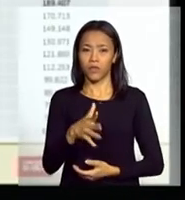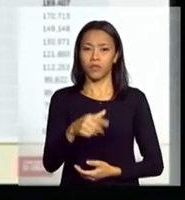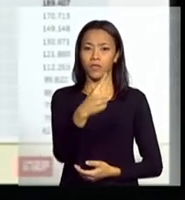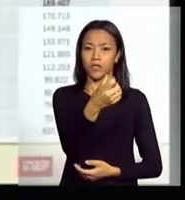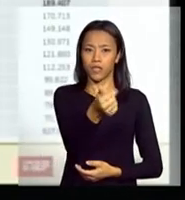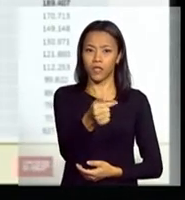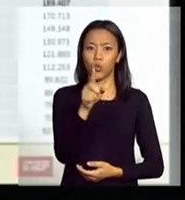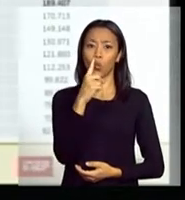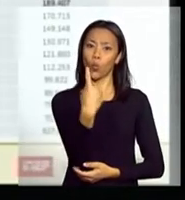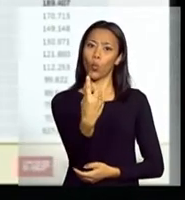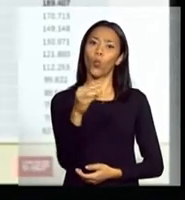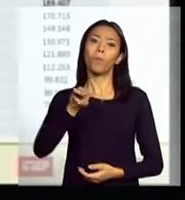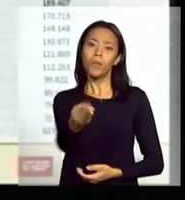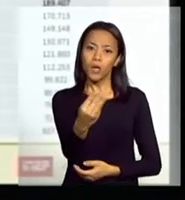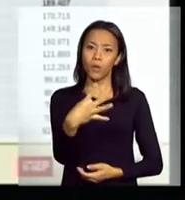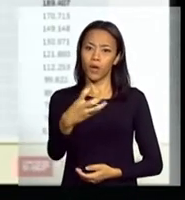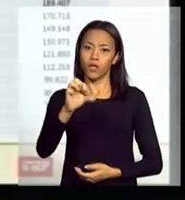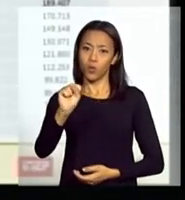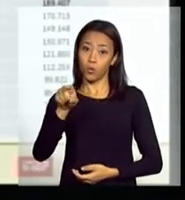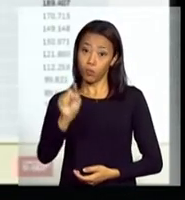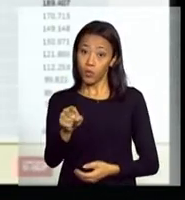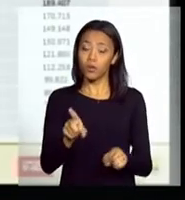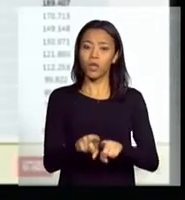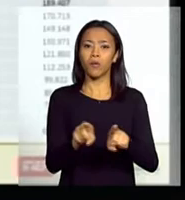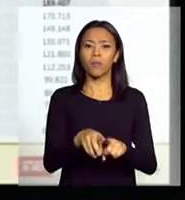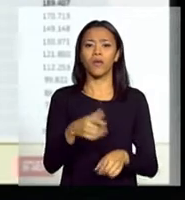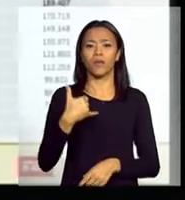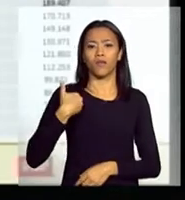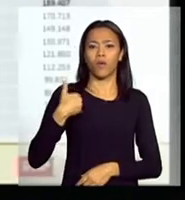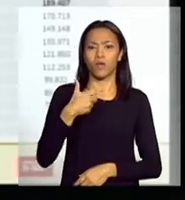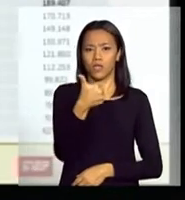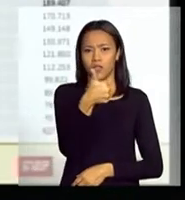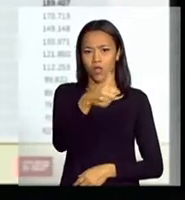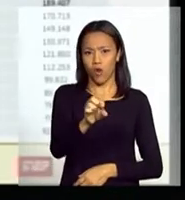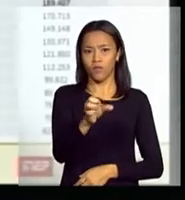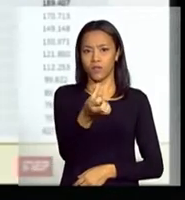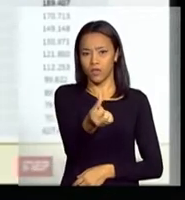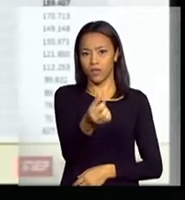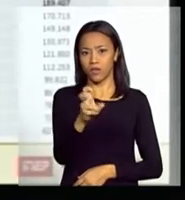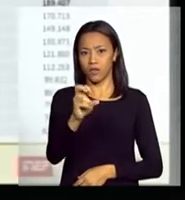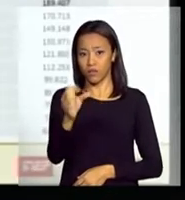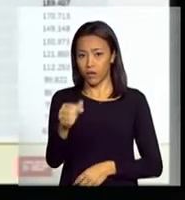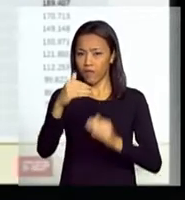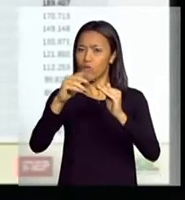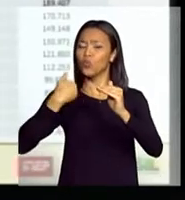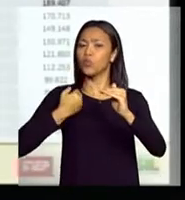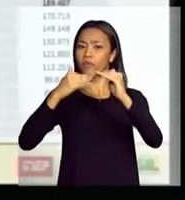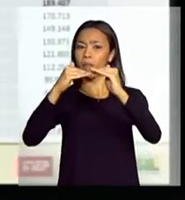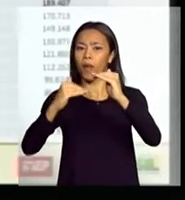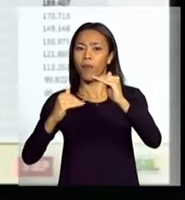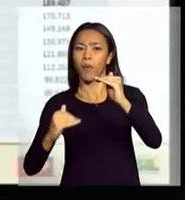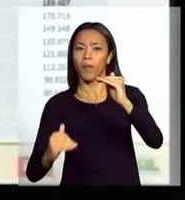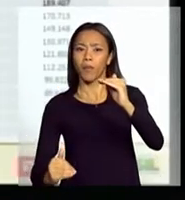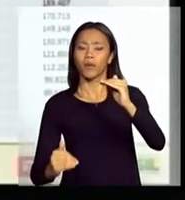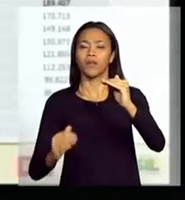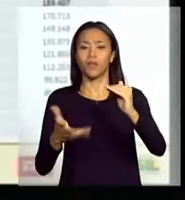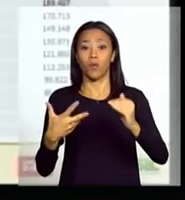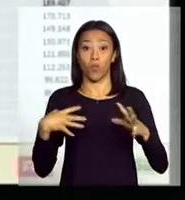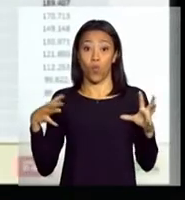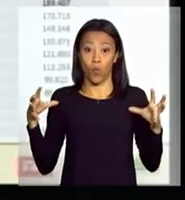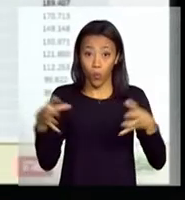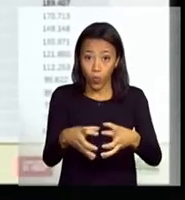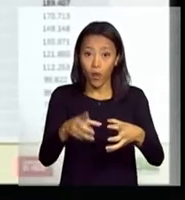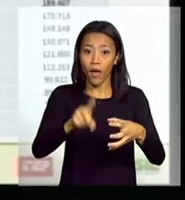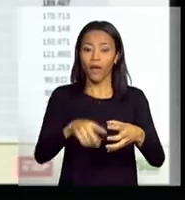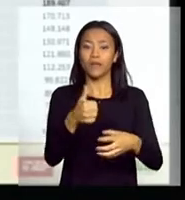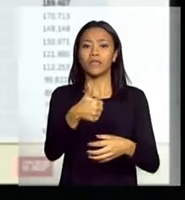17 anos 1 milhão de 48 mil anos 900 mil 19 anos 655 ele vai caindo tá a grande concentração